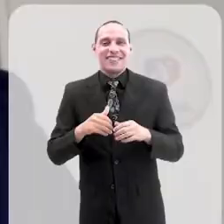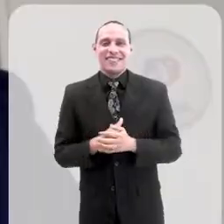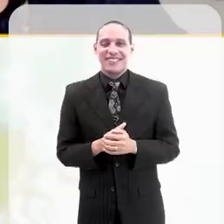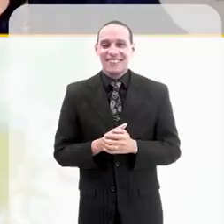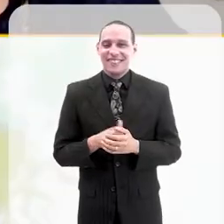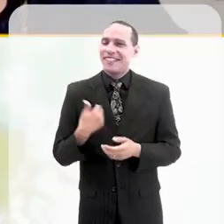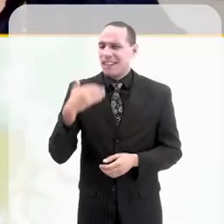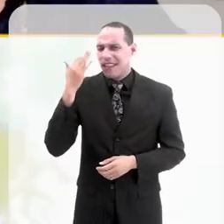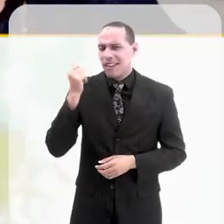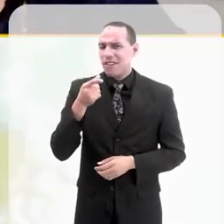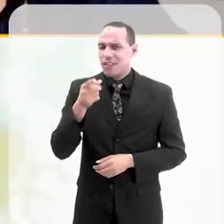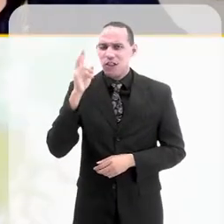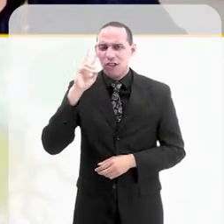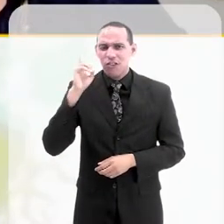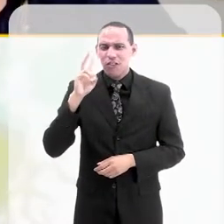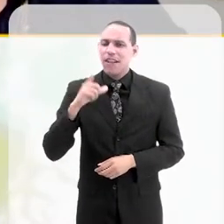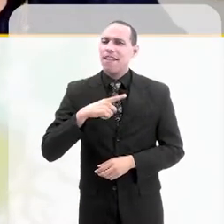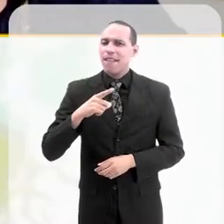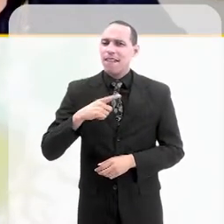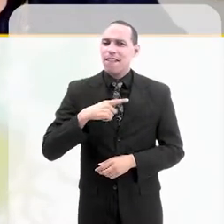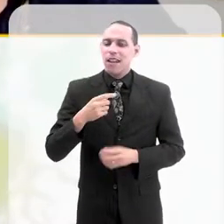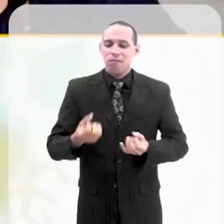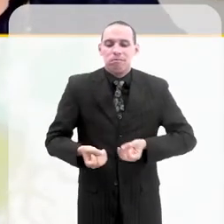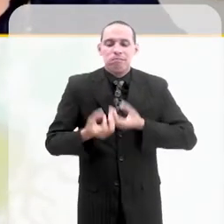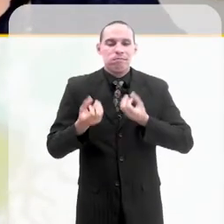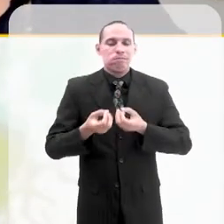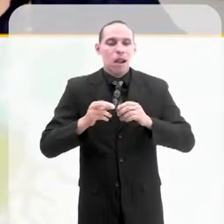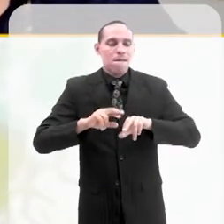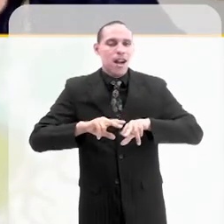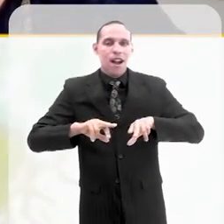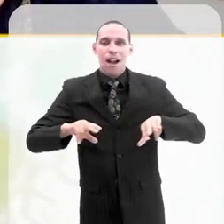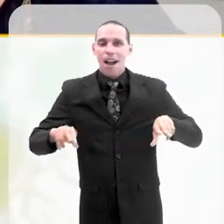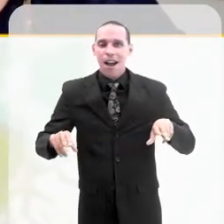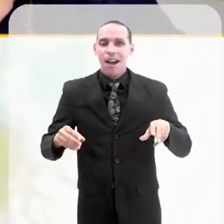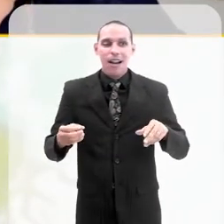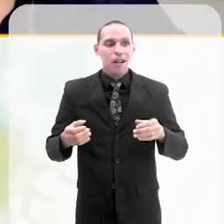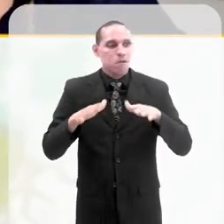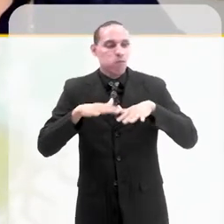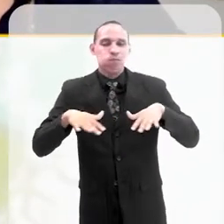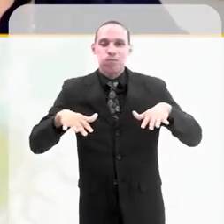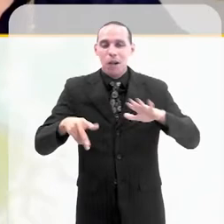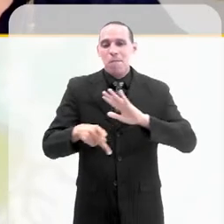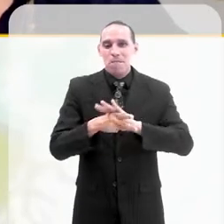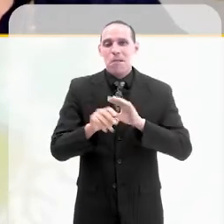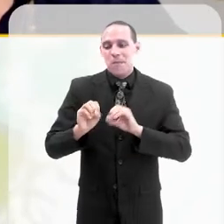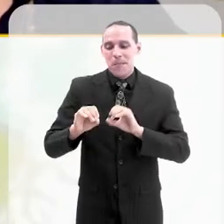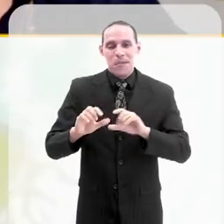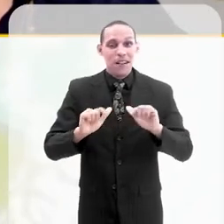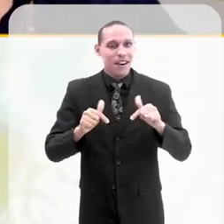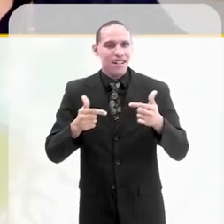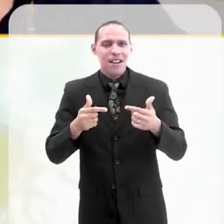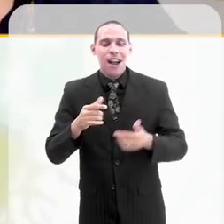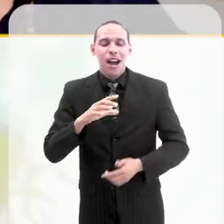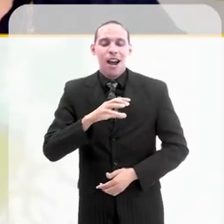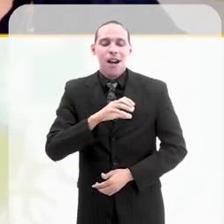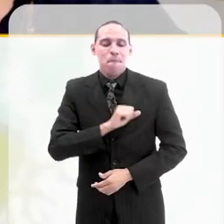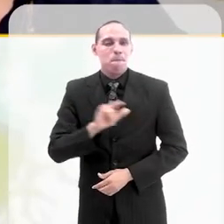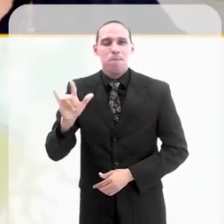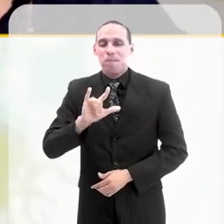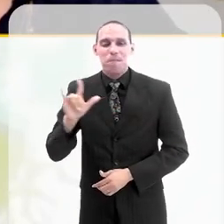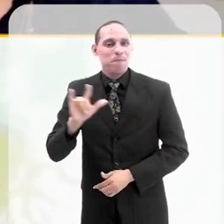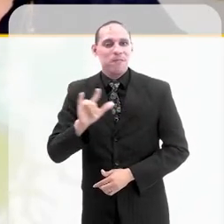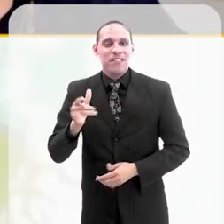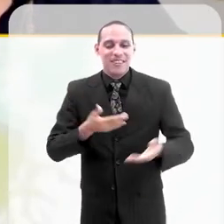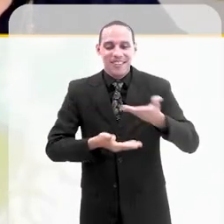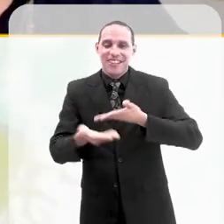conversar. Eu sei que você tem histórias para lá de inspiradoras aqui para o público do Educação, que se amarra, adora ouvir isso,